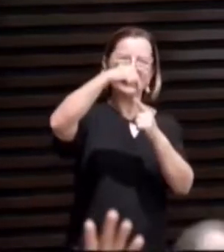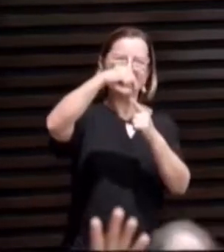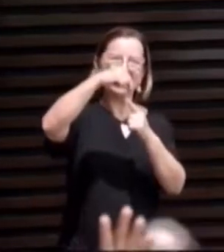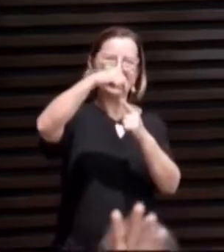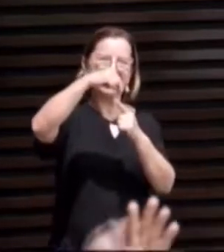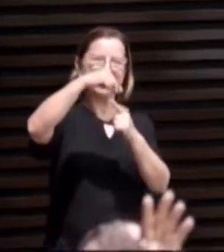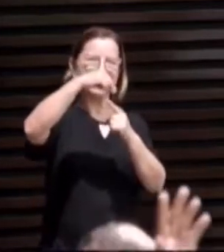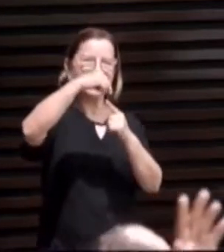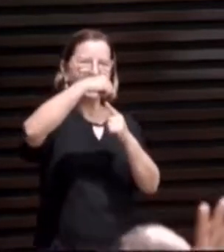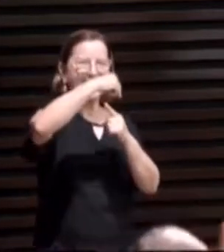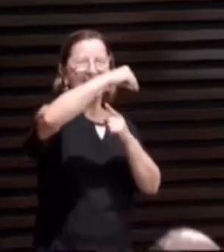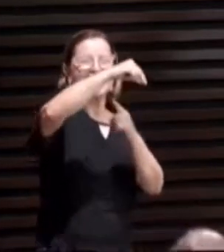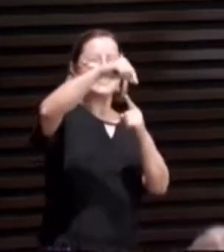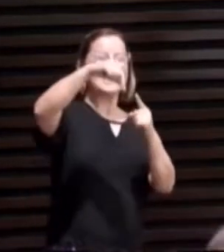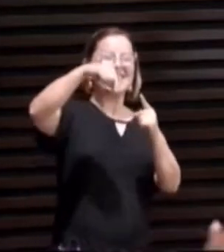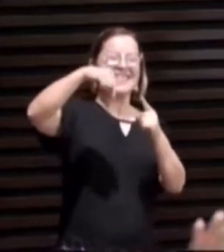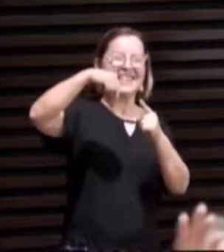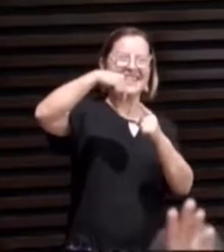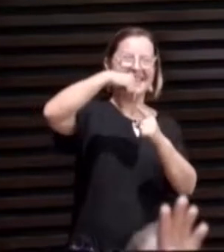Santo,